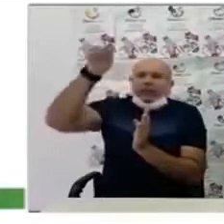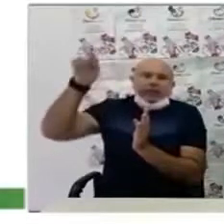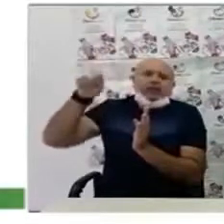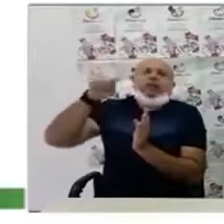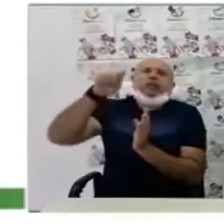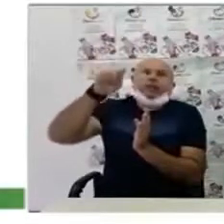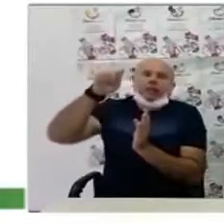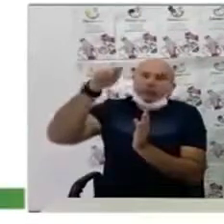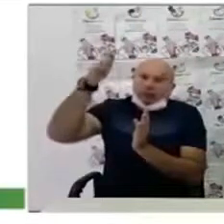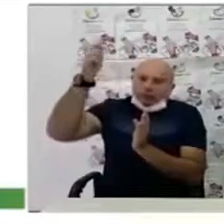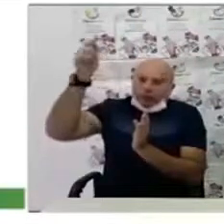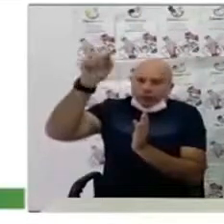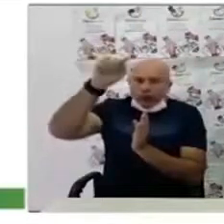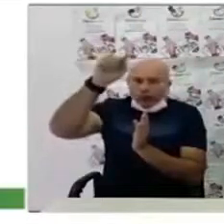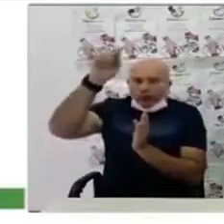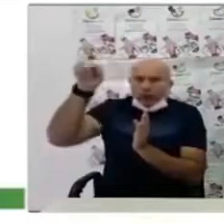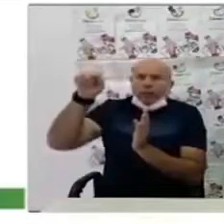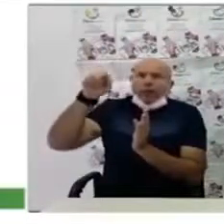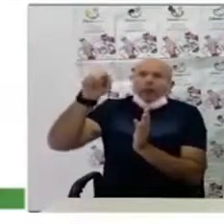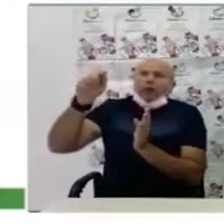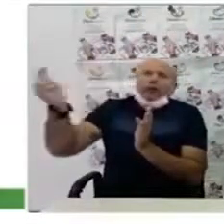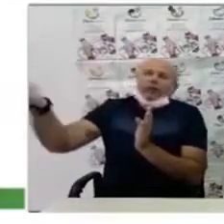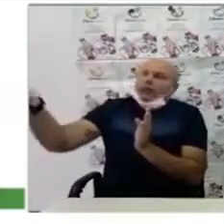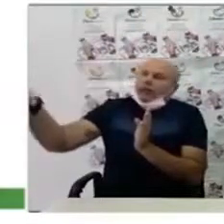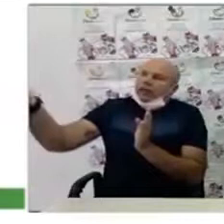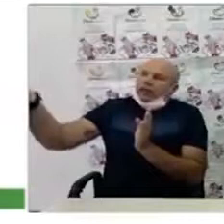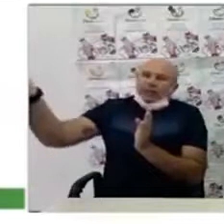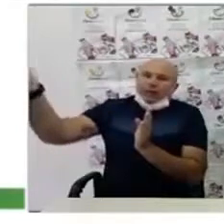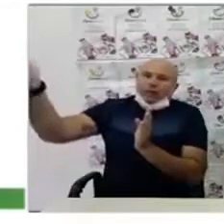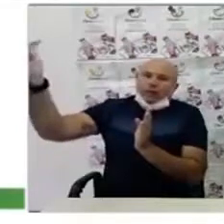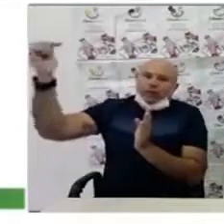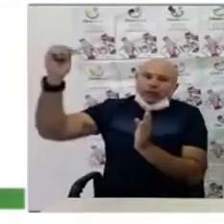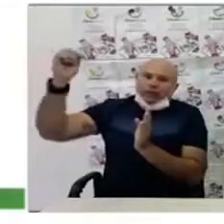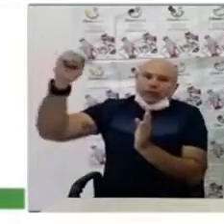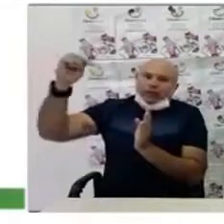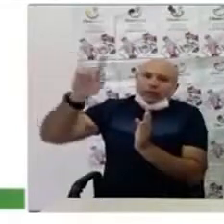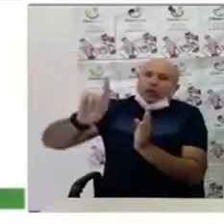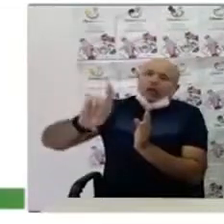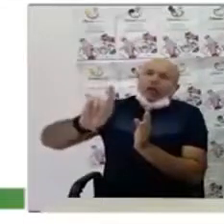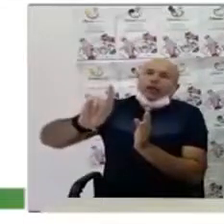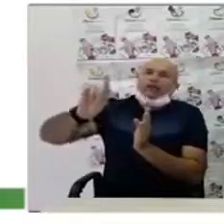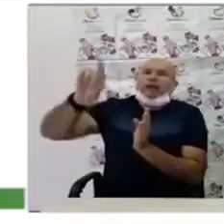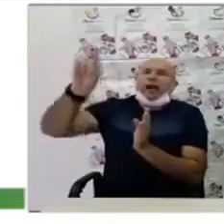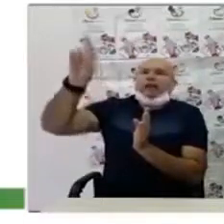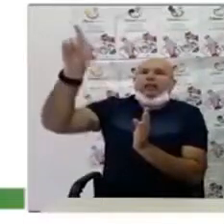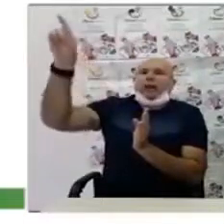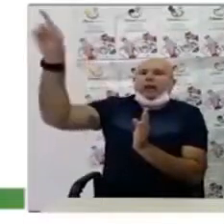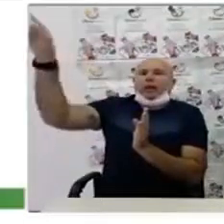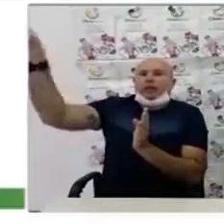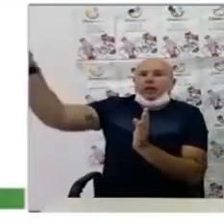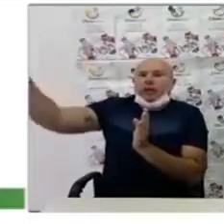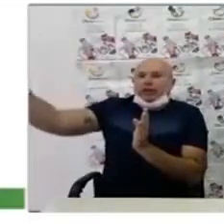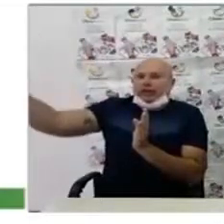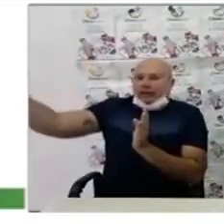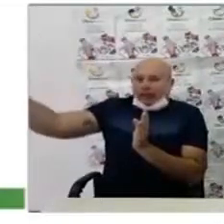perder energia, né? Segundo os postulados de Bohr. Porém, se o átomo receber alguma energia extra, o elétron salta para uma